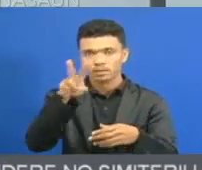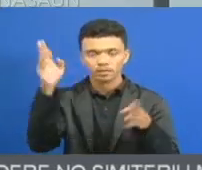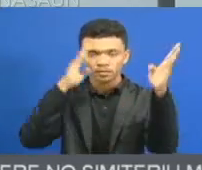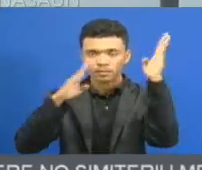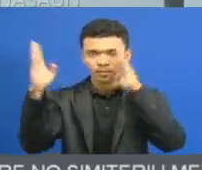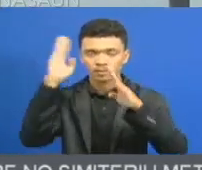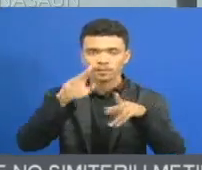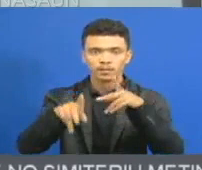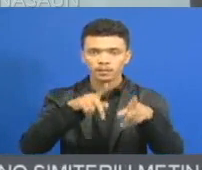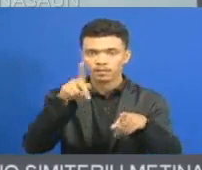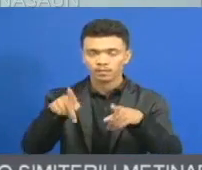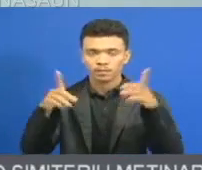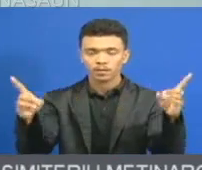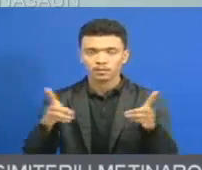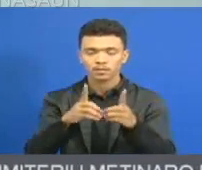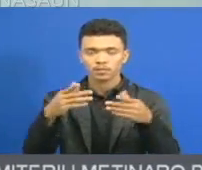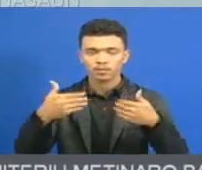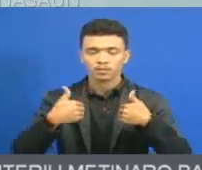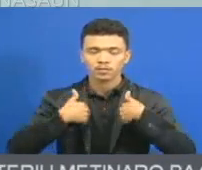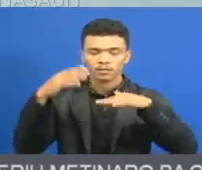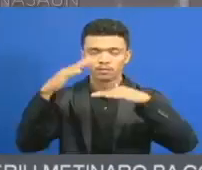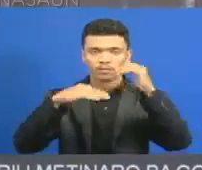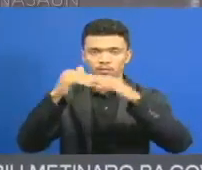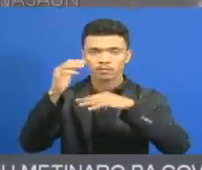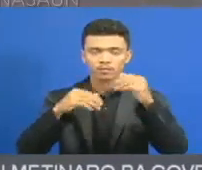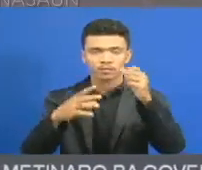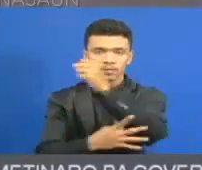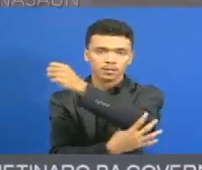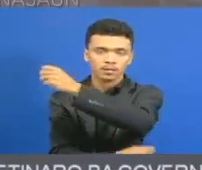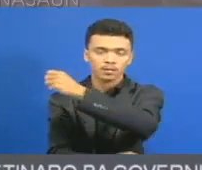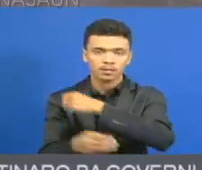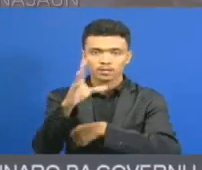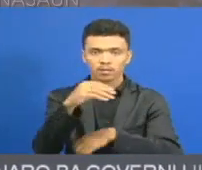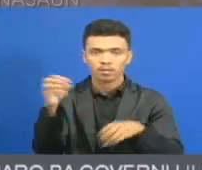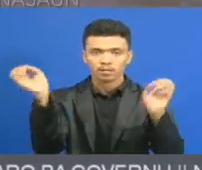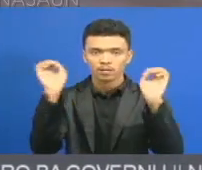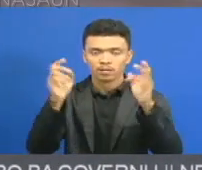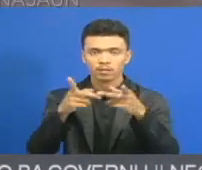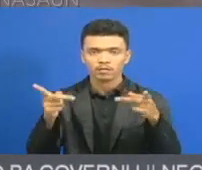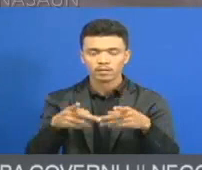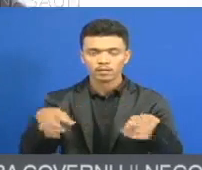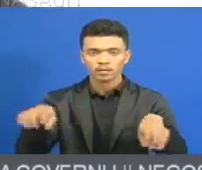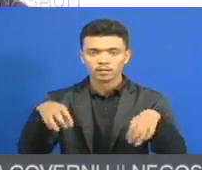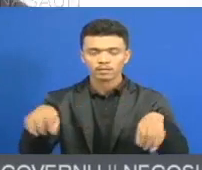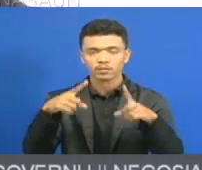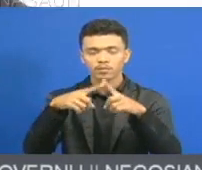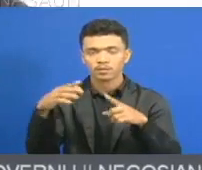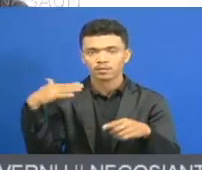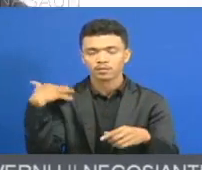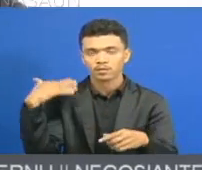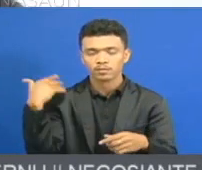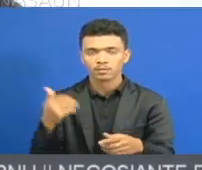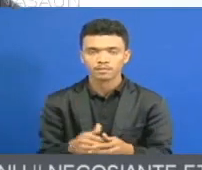de enfrenta e a setor infraestrutura, pobreza no la iha campo serviço ba joven. The survey we survey